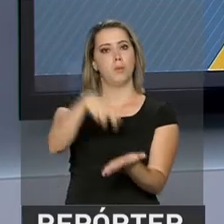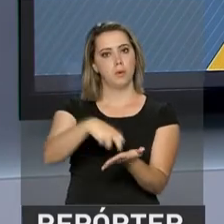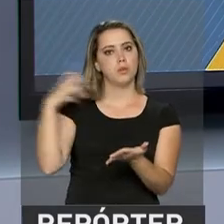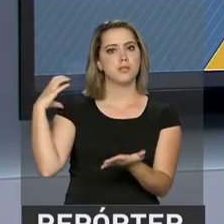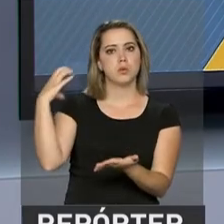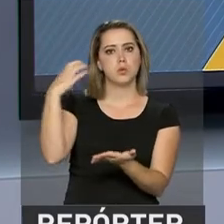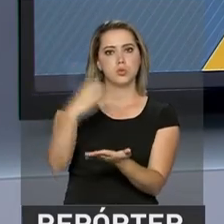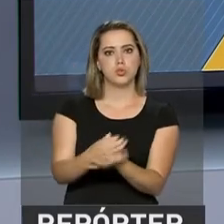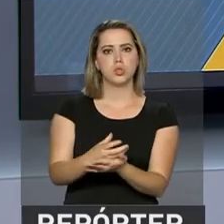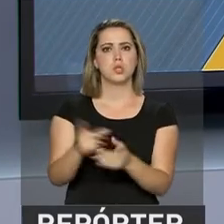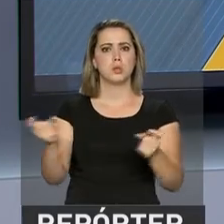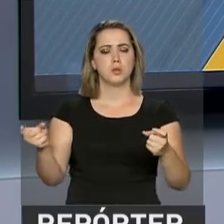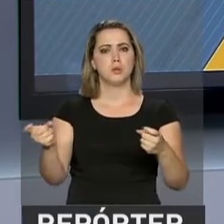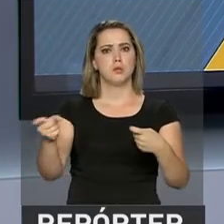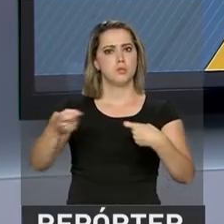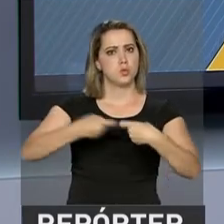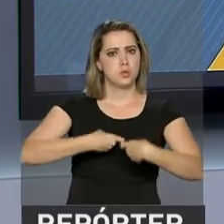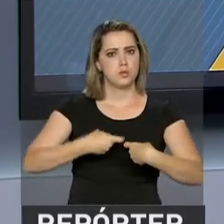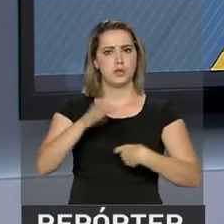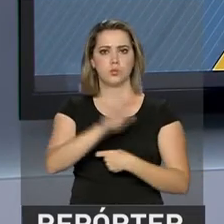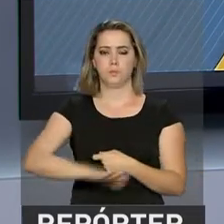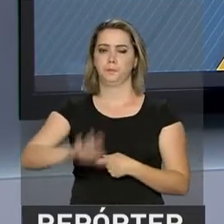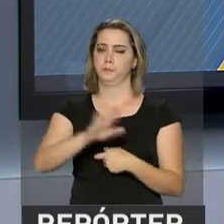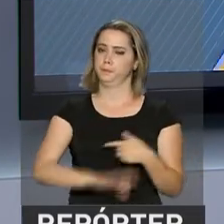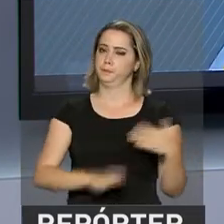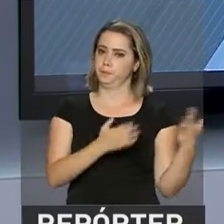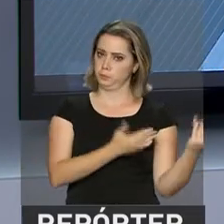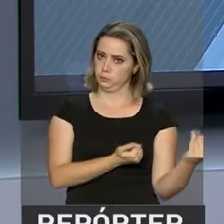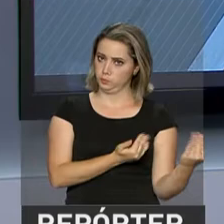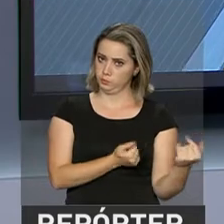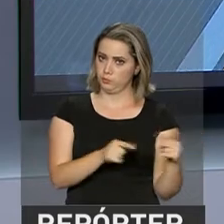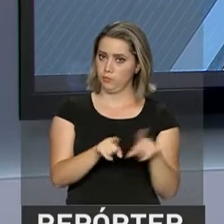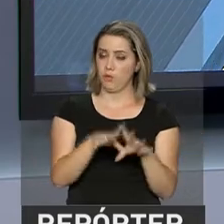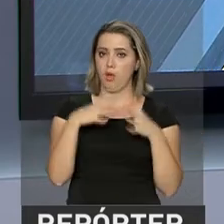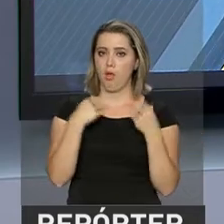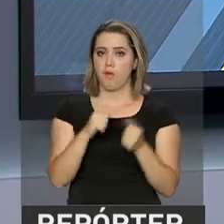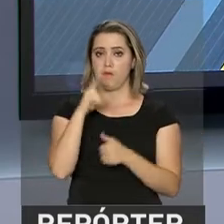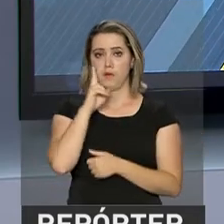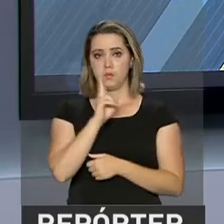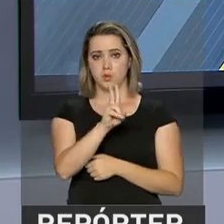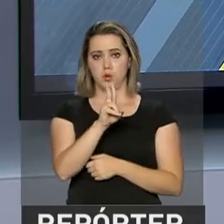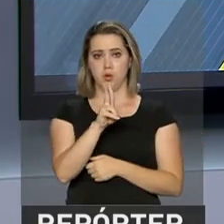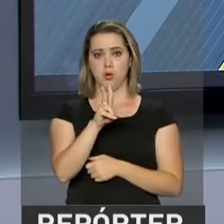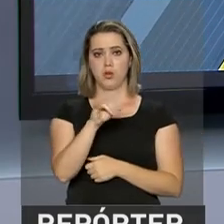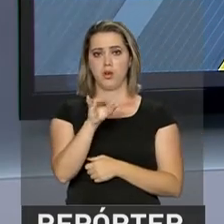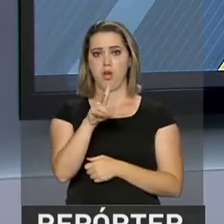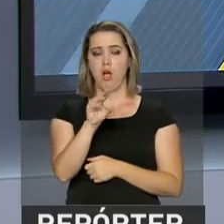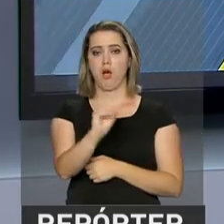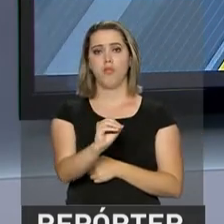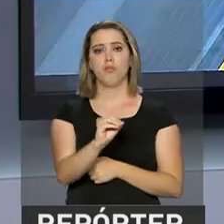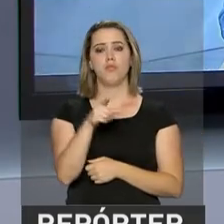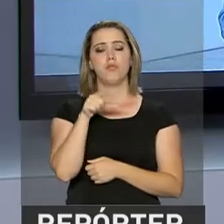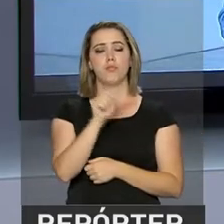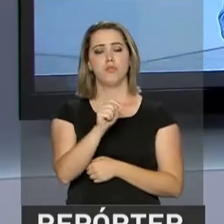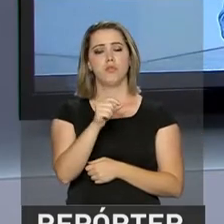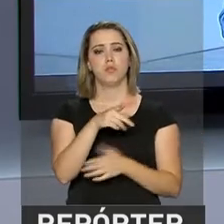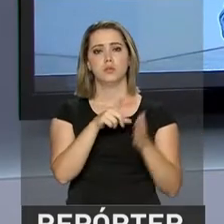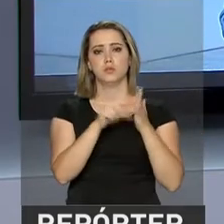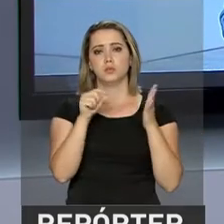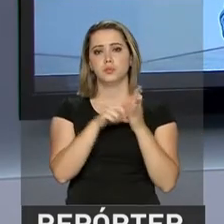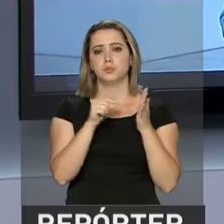de crianças e adolescentes. Ao vivo do Palácio Planalto, o repórter Paulo La Sálvia tem os detalhes para a